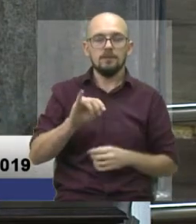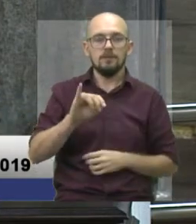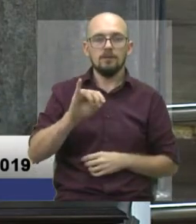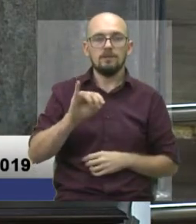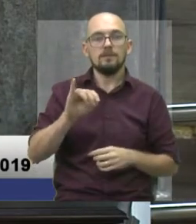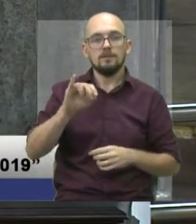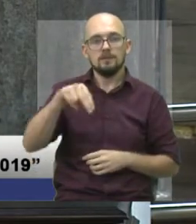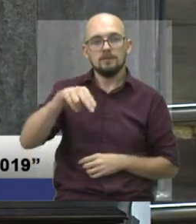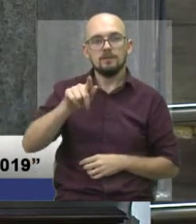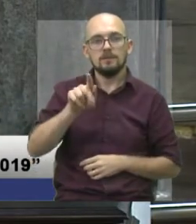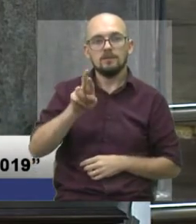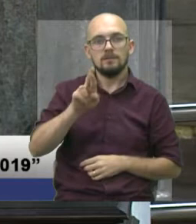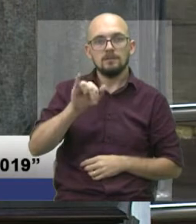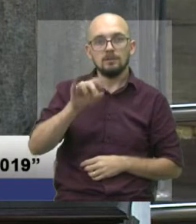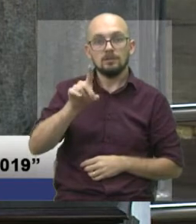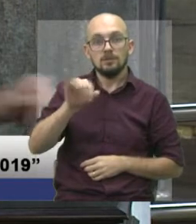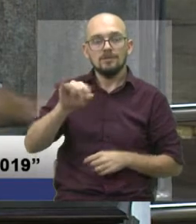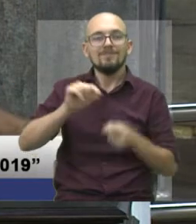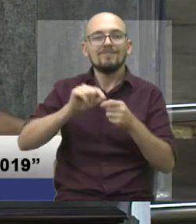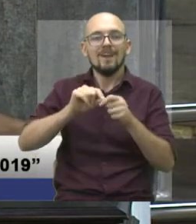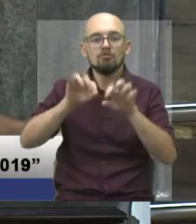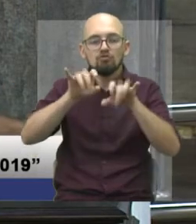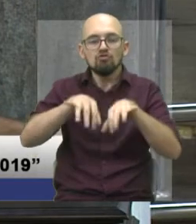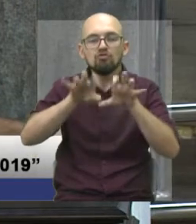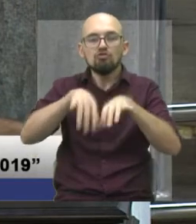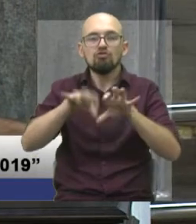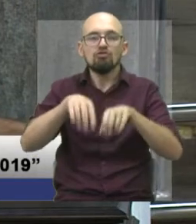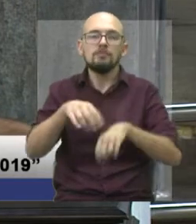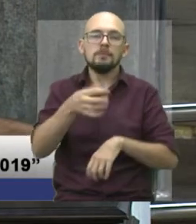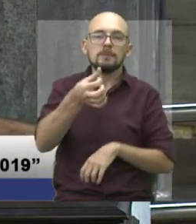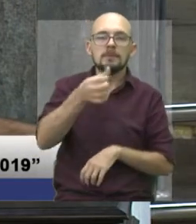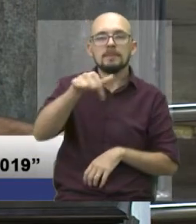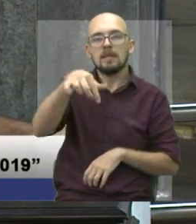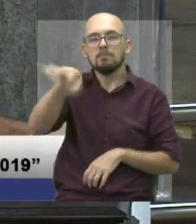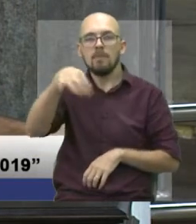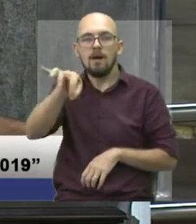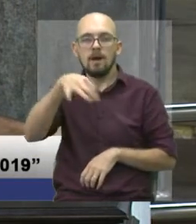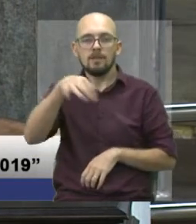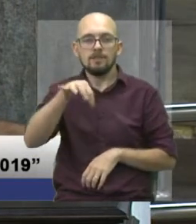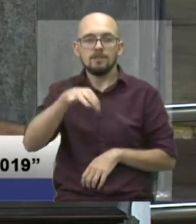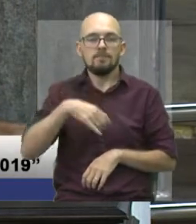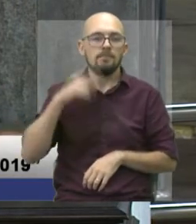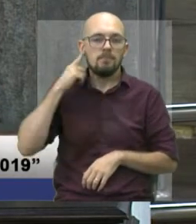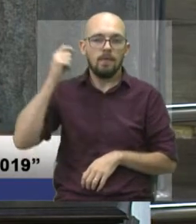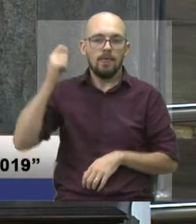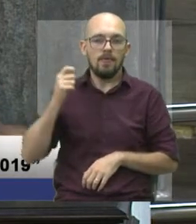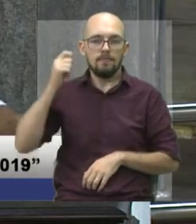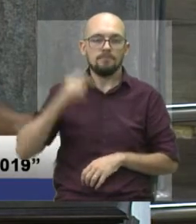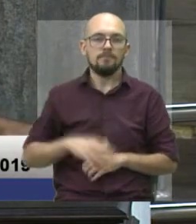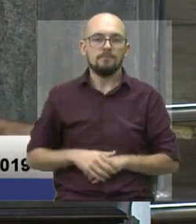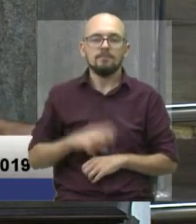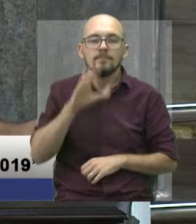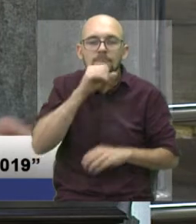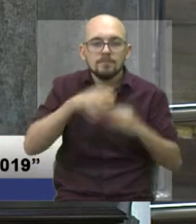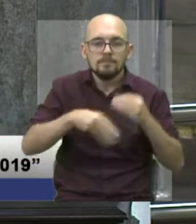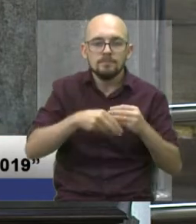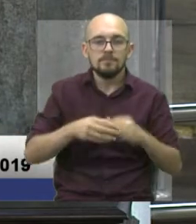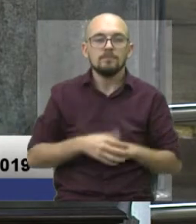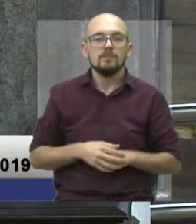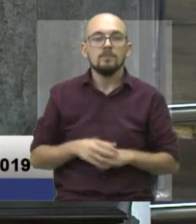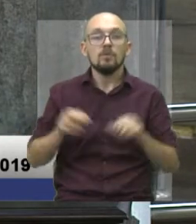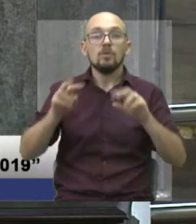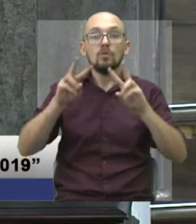estatuto de 6, 7 páginas contra xenofobia, só para concluir, presidente,